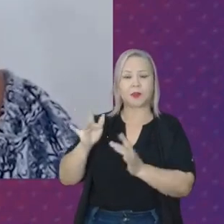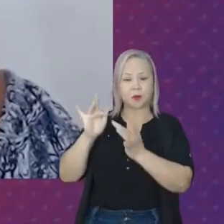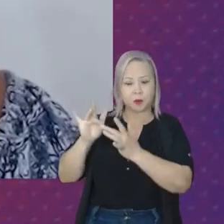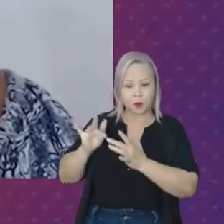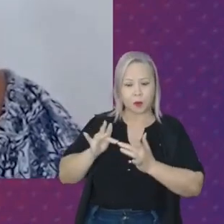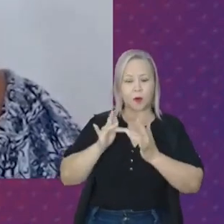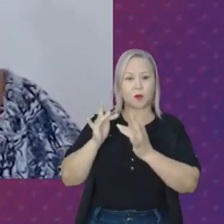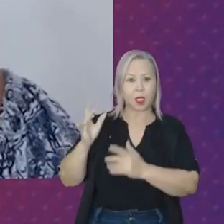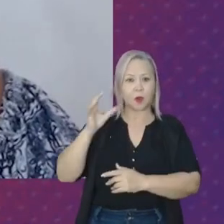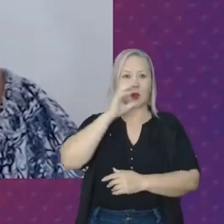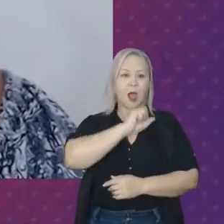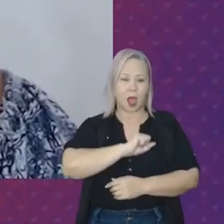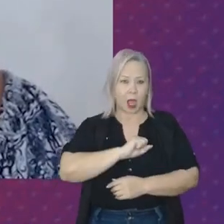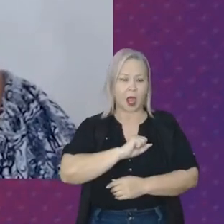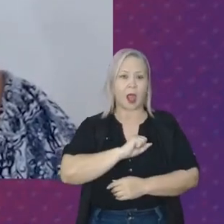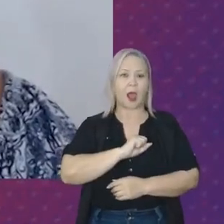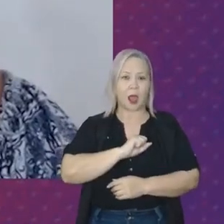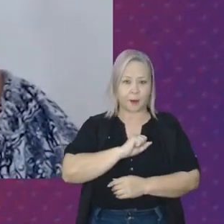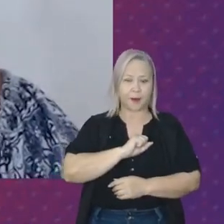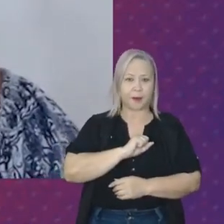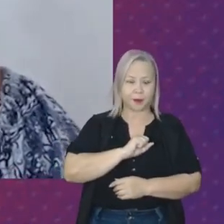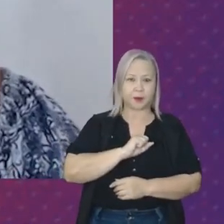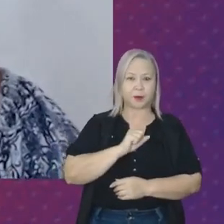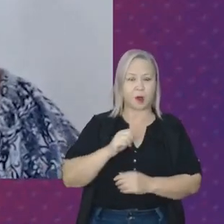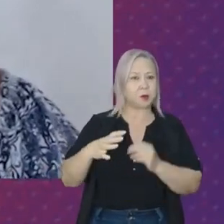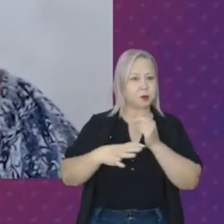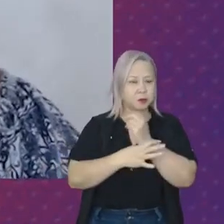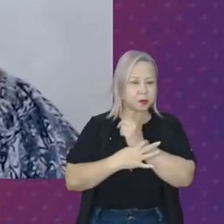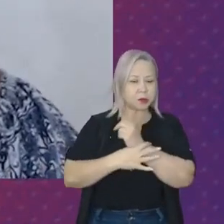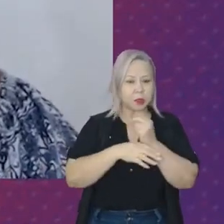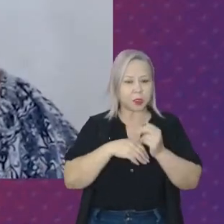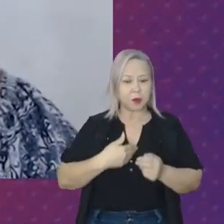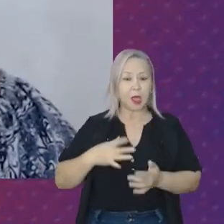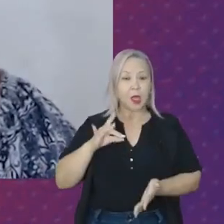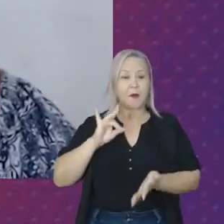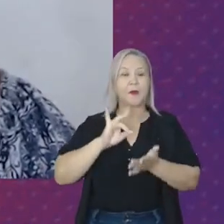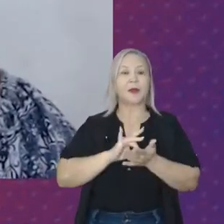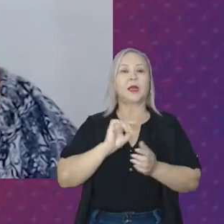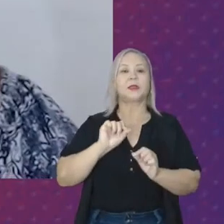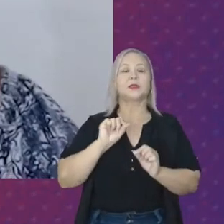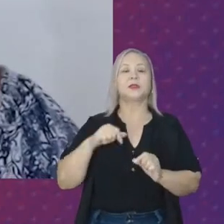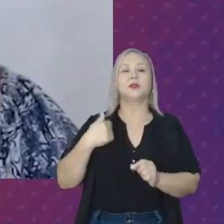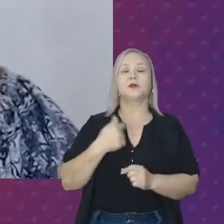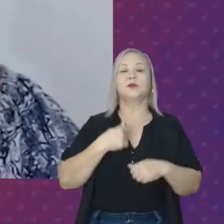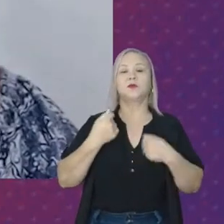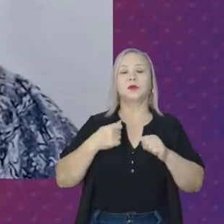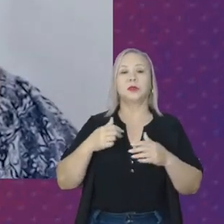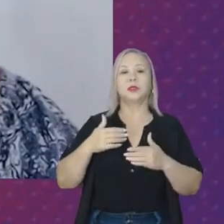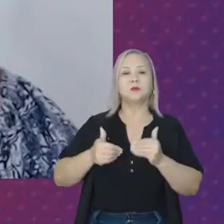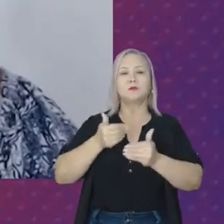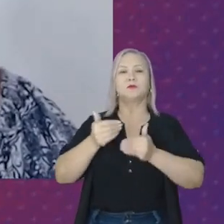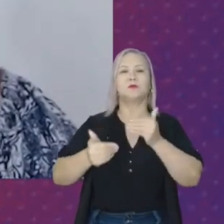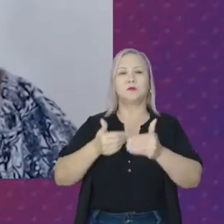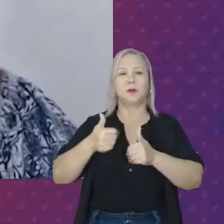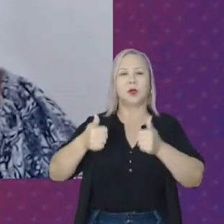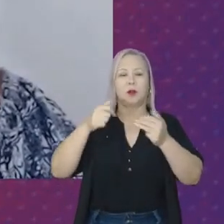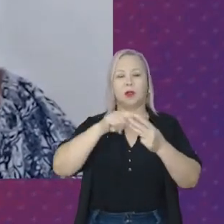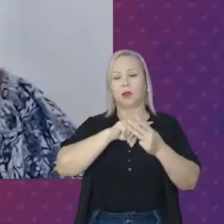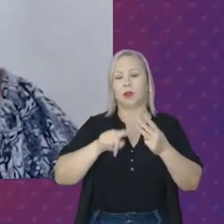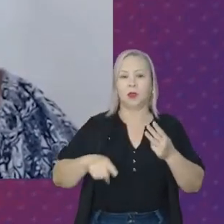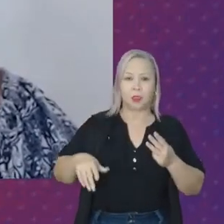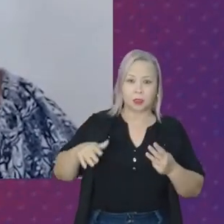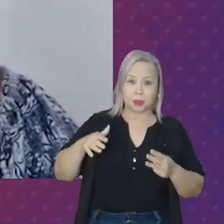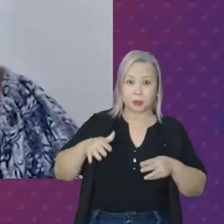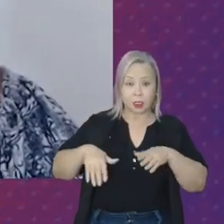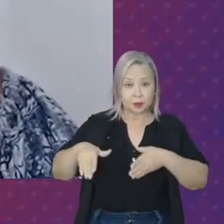rápido com as forças de segurança pública. O fato é que a gente precisa avançar nesses 3 caminhos principais